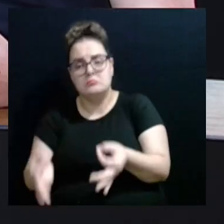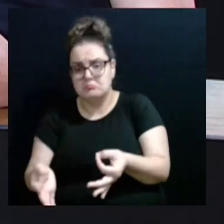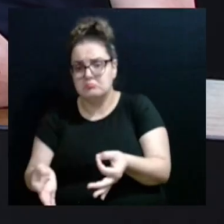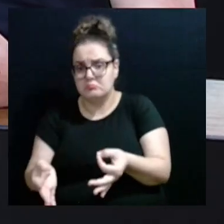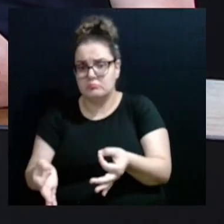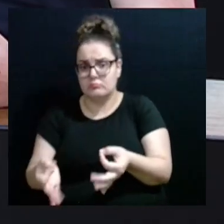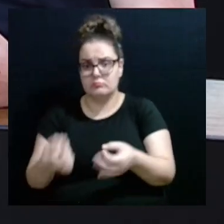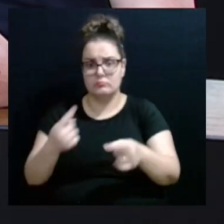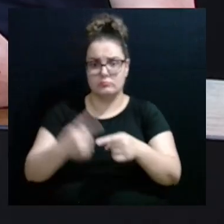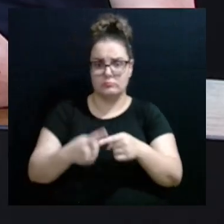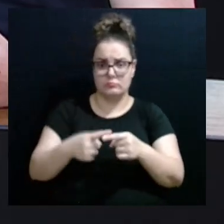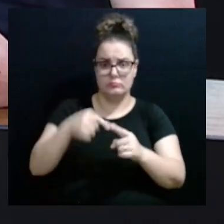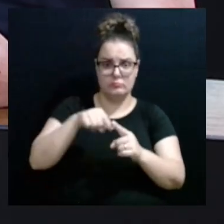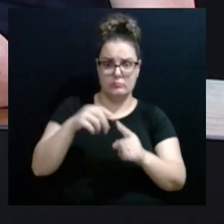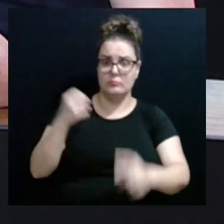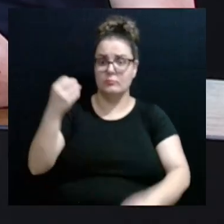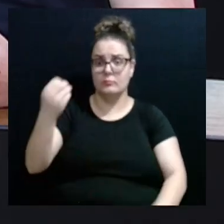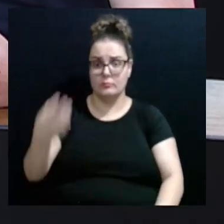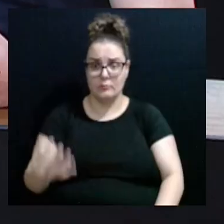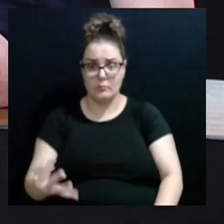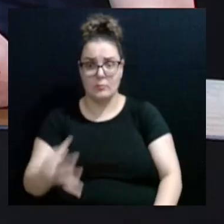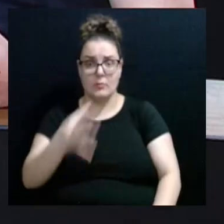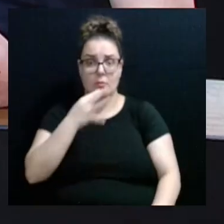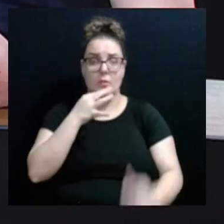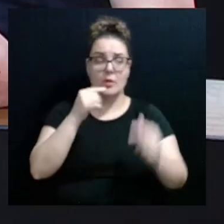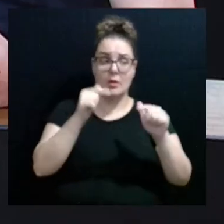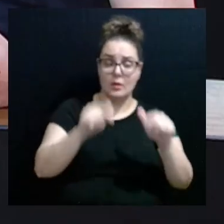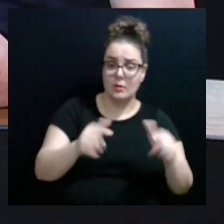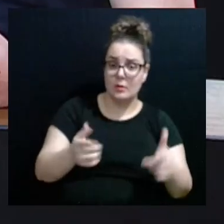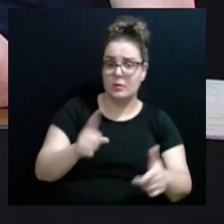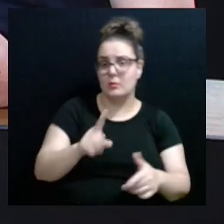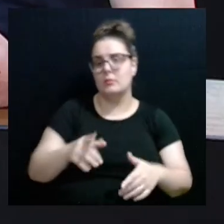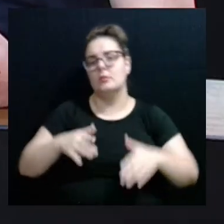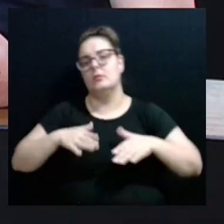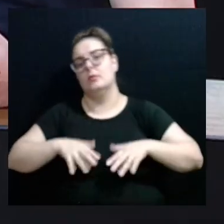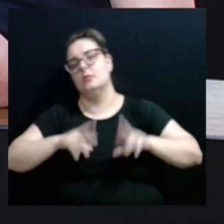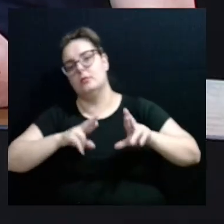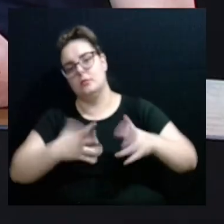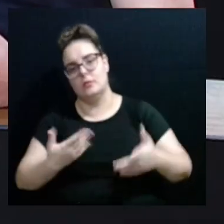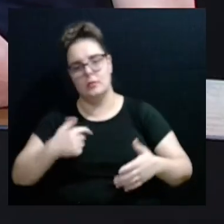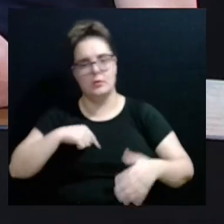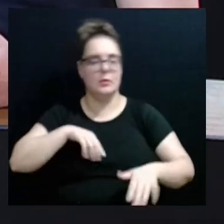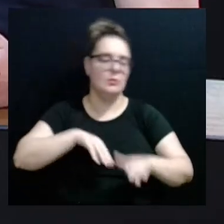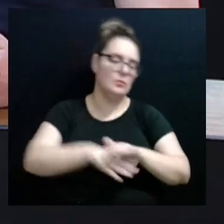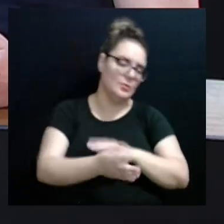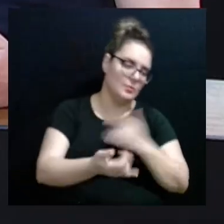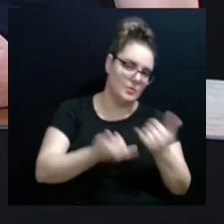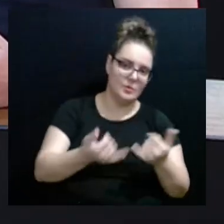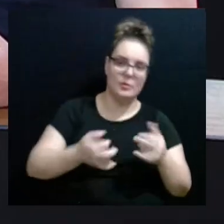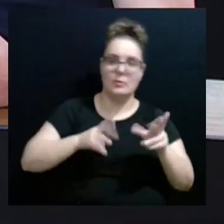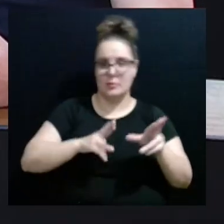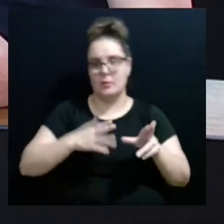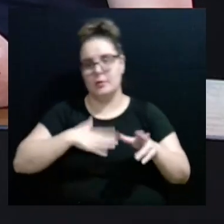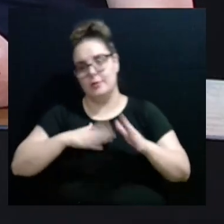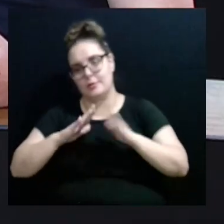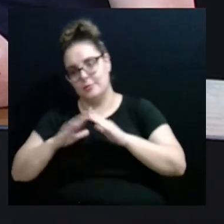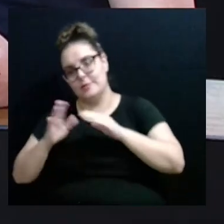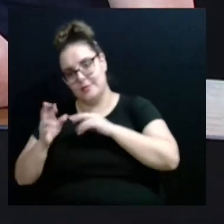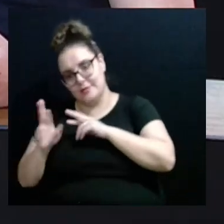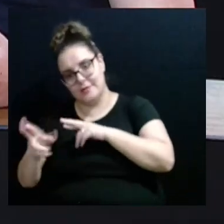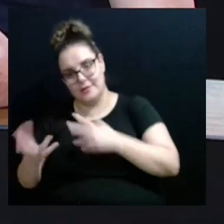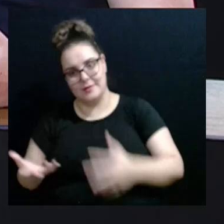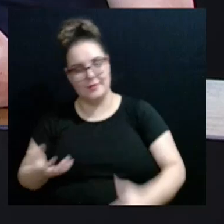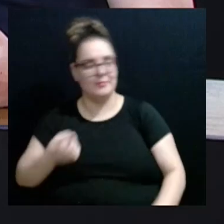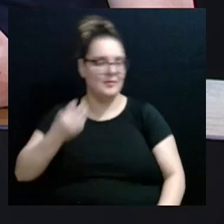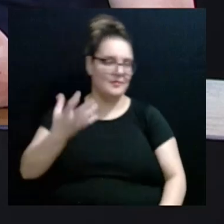objetivo da viagem é conhecer o lugar, não é para você ficar dormindo. Eu costumo brincar que para dormir eu durmo em casa. Viajar eu quero